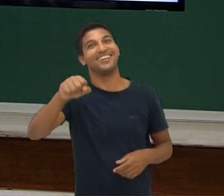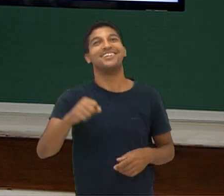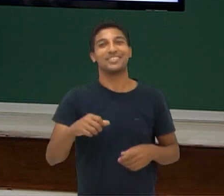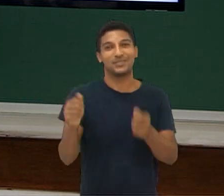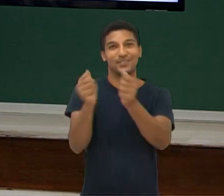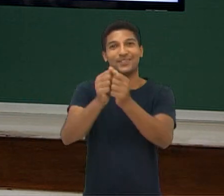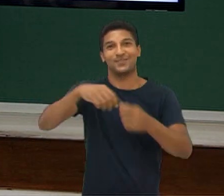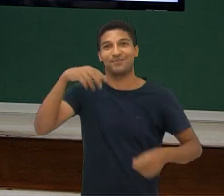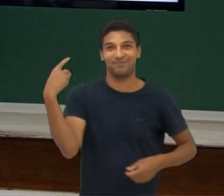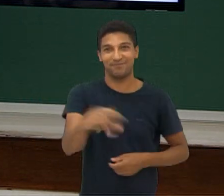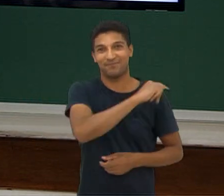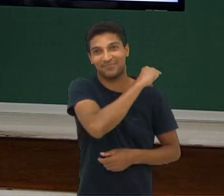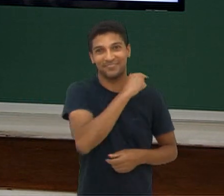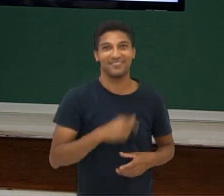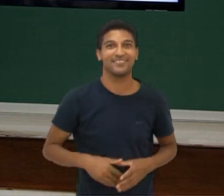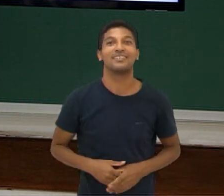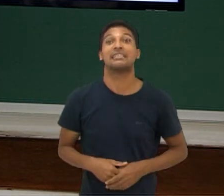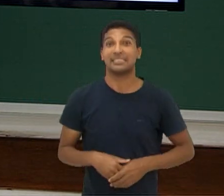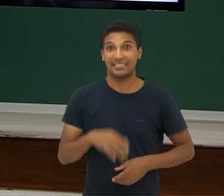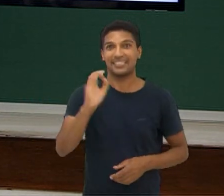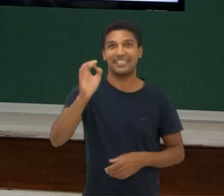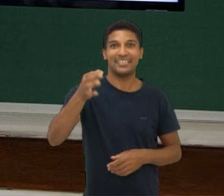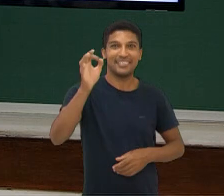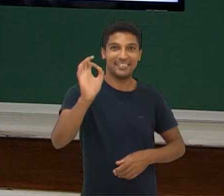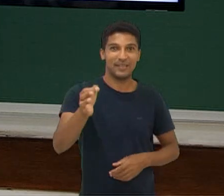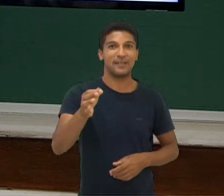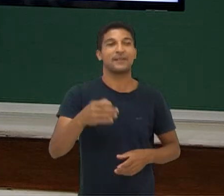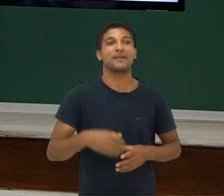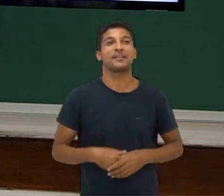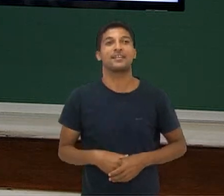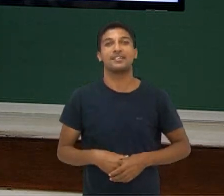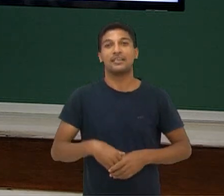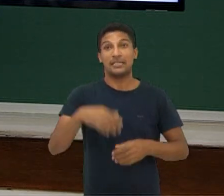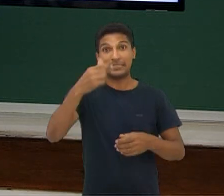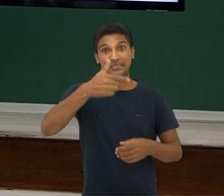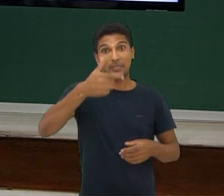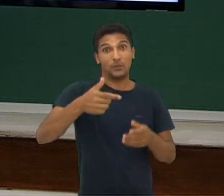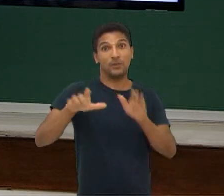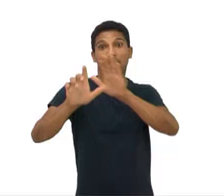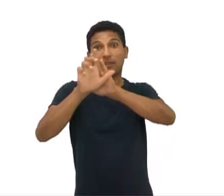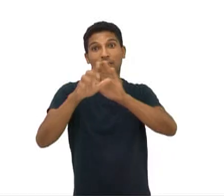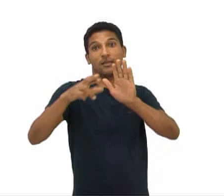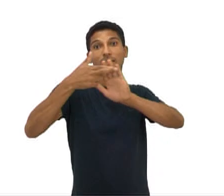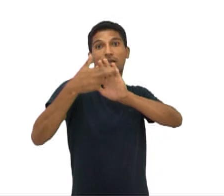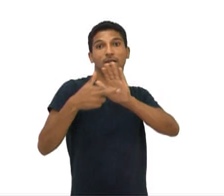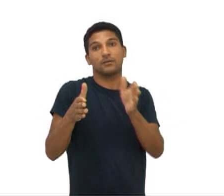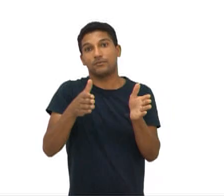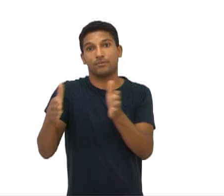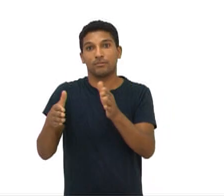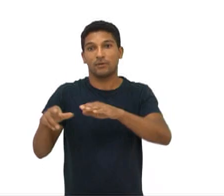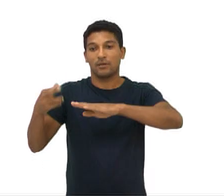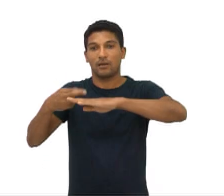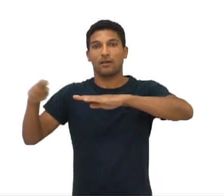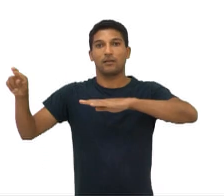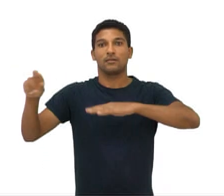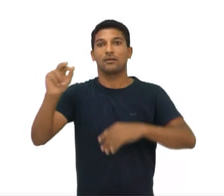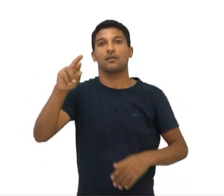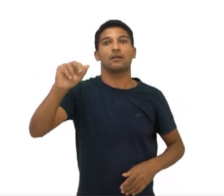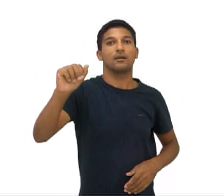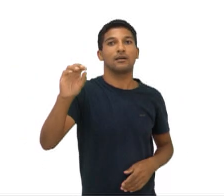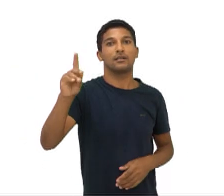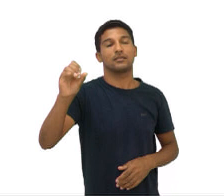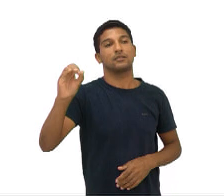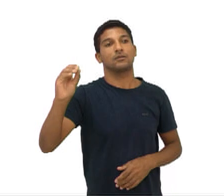Tamo junto! Certo, galera? Segunda lei da radioatividade, a lei de